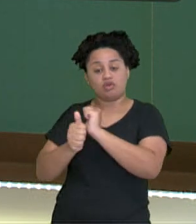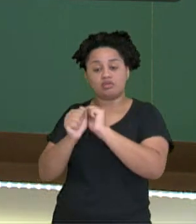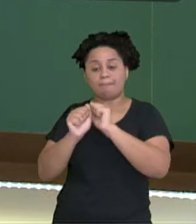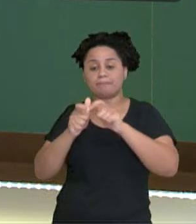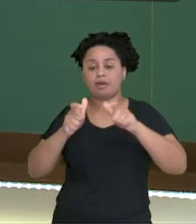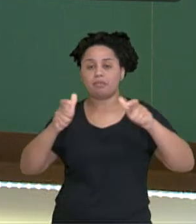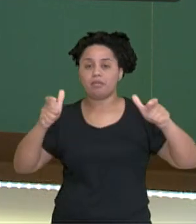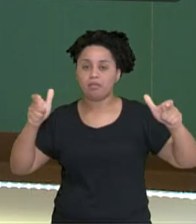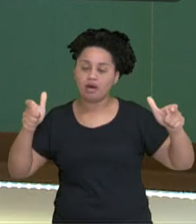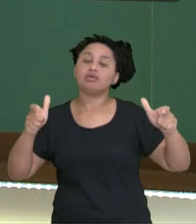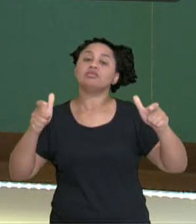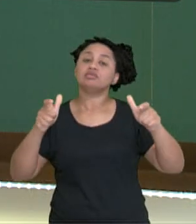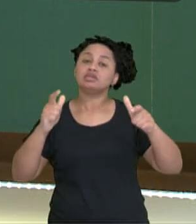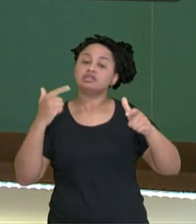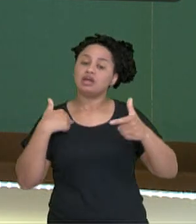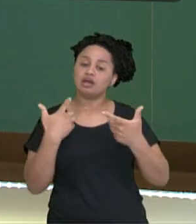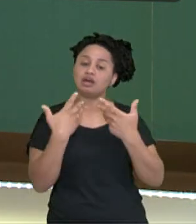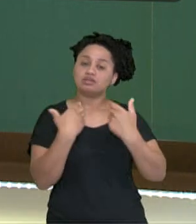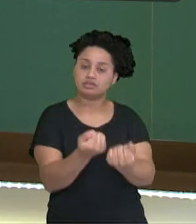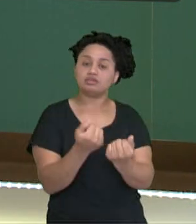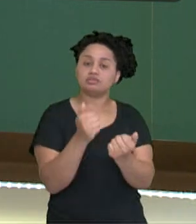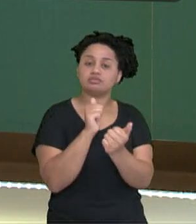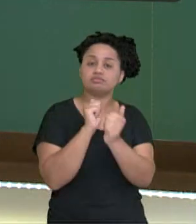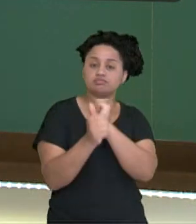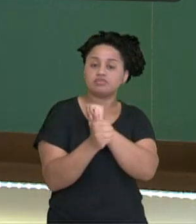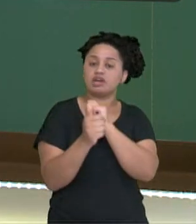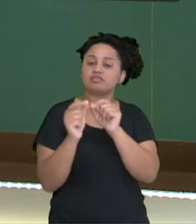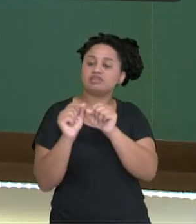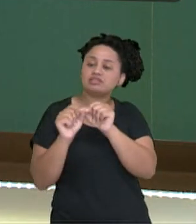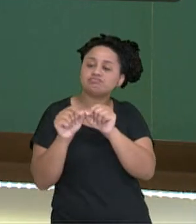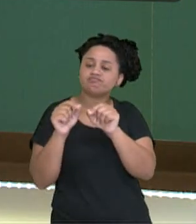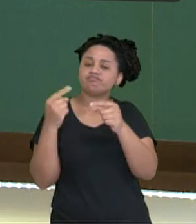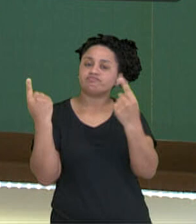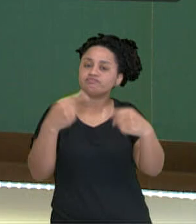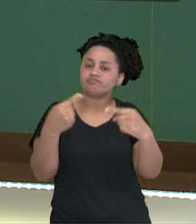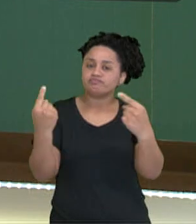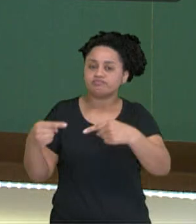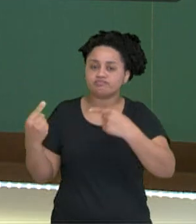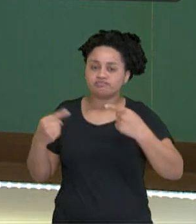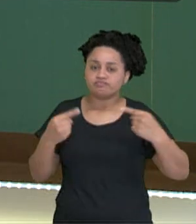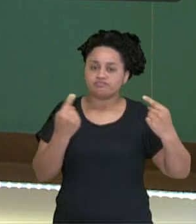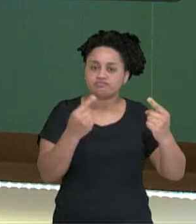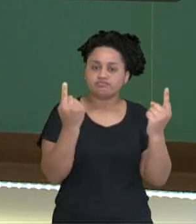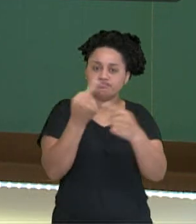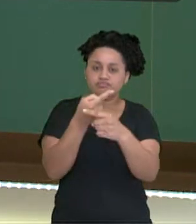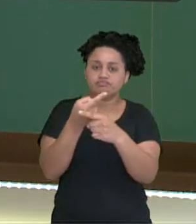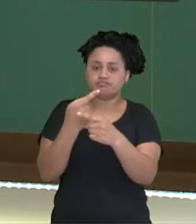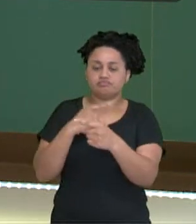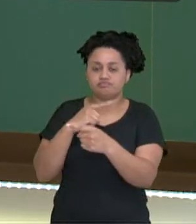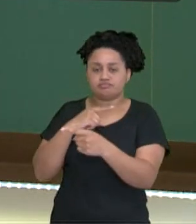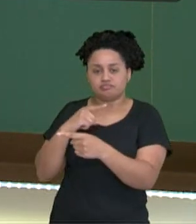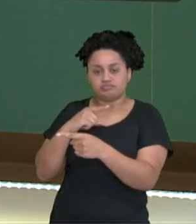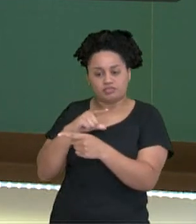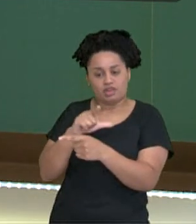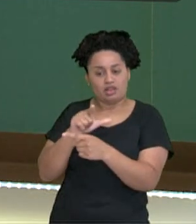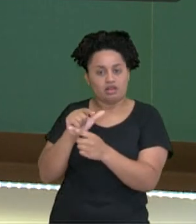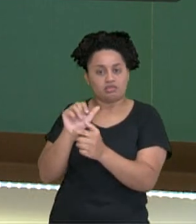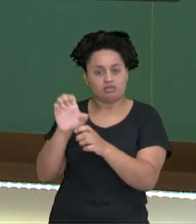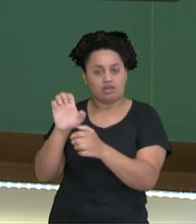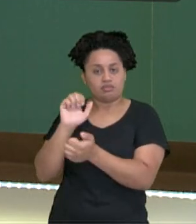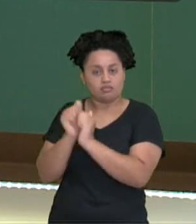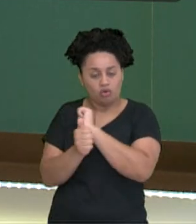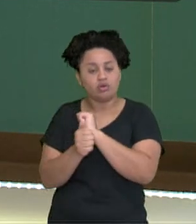essa categoria de esporte, né? Aproximou as competições de esportes às competições dos